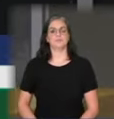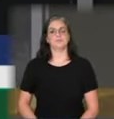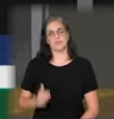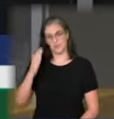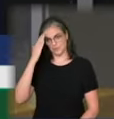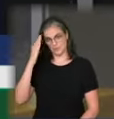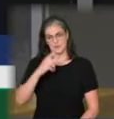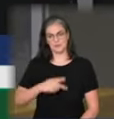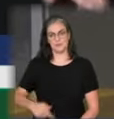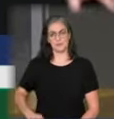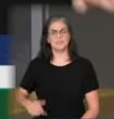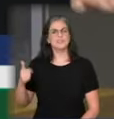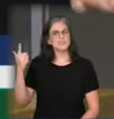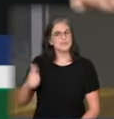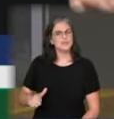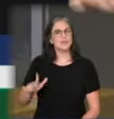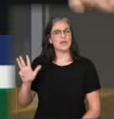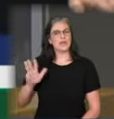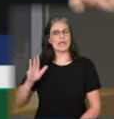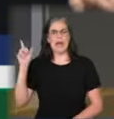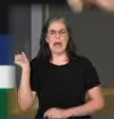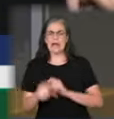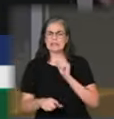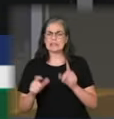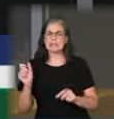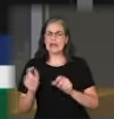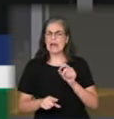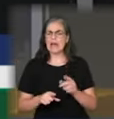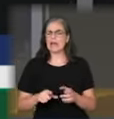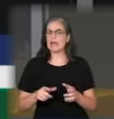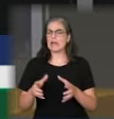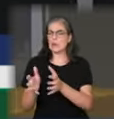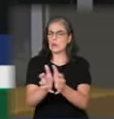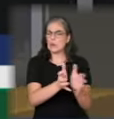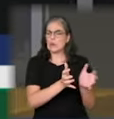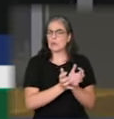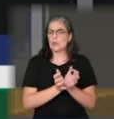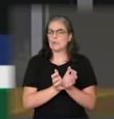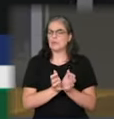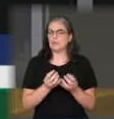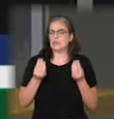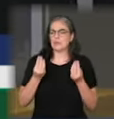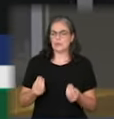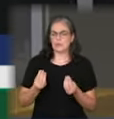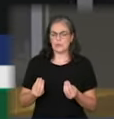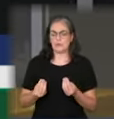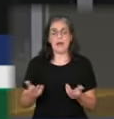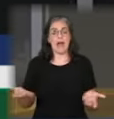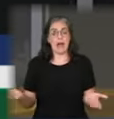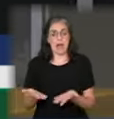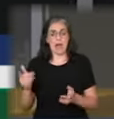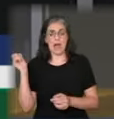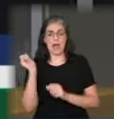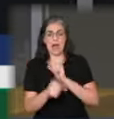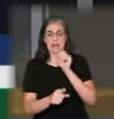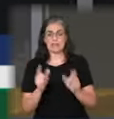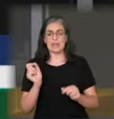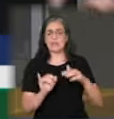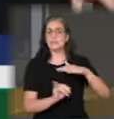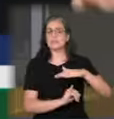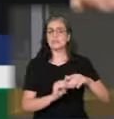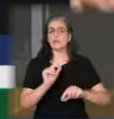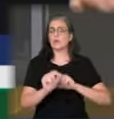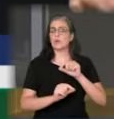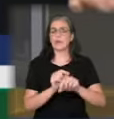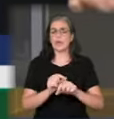de Lula às nossas instituições. Agora ele ataca a nossa instituição que promove a